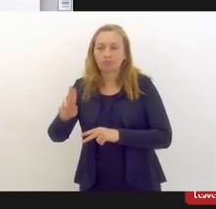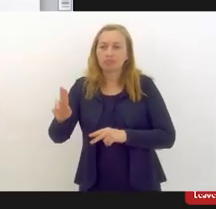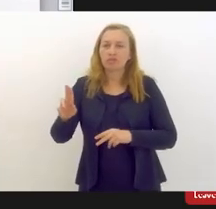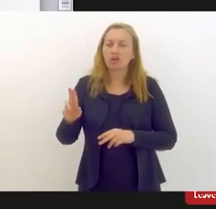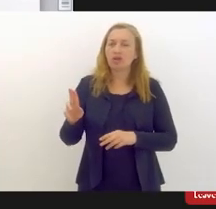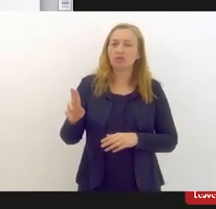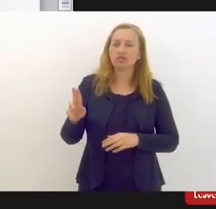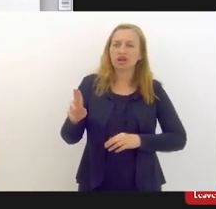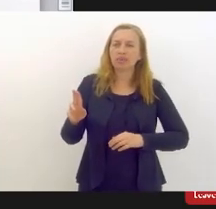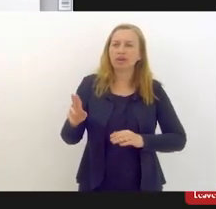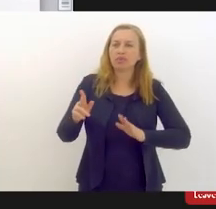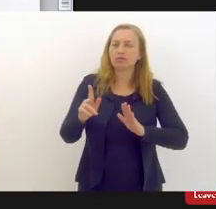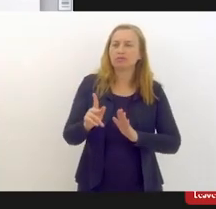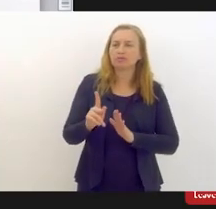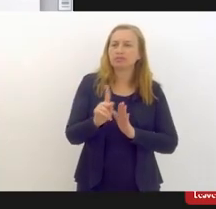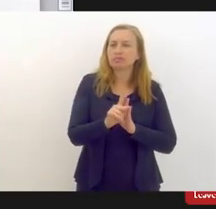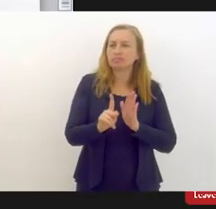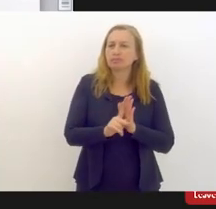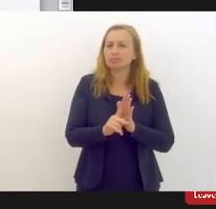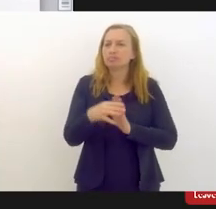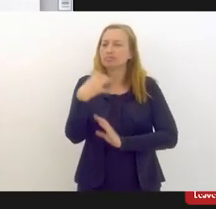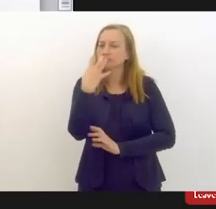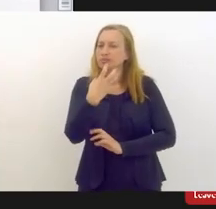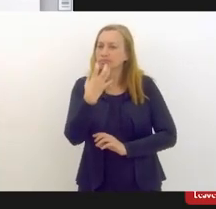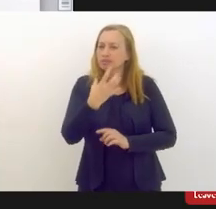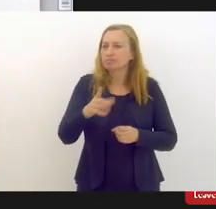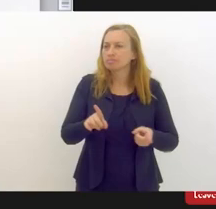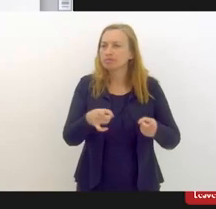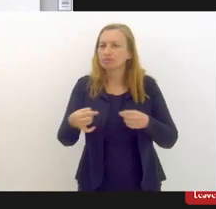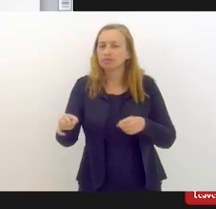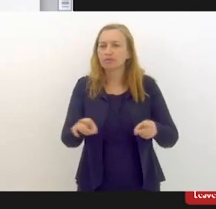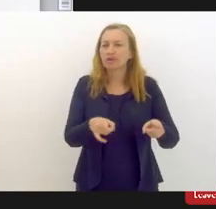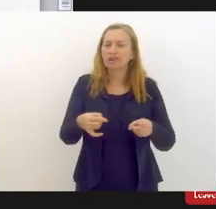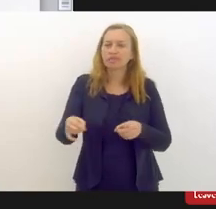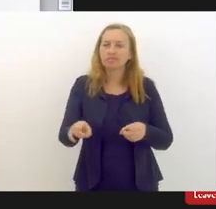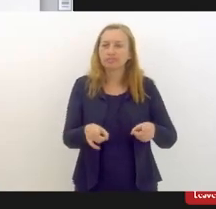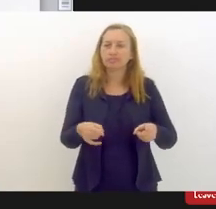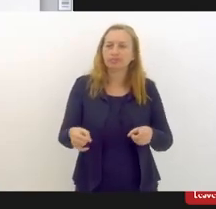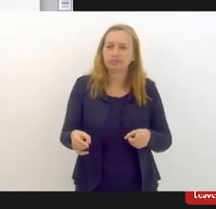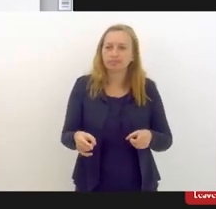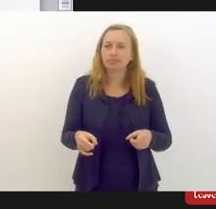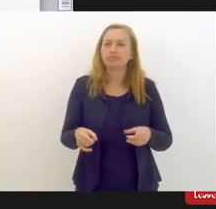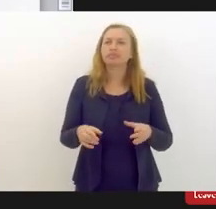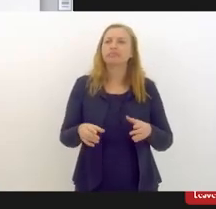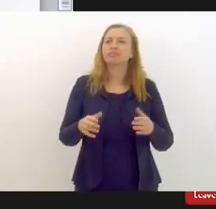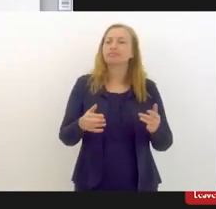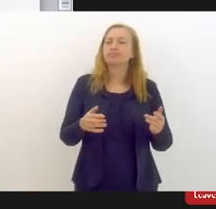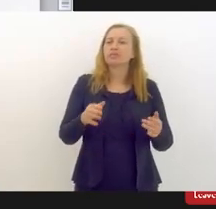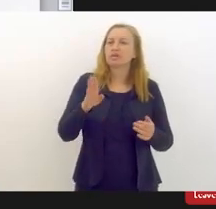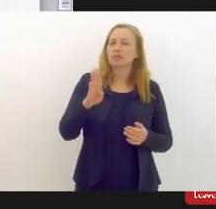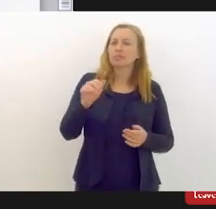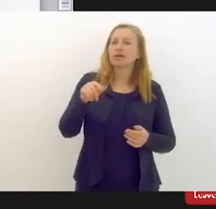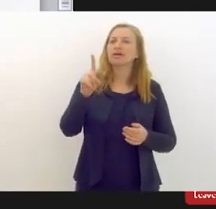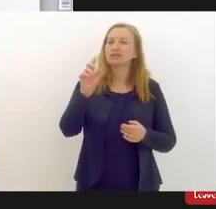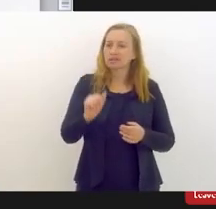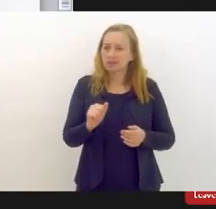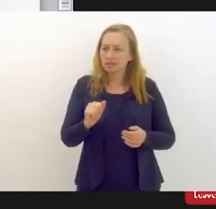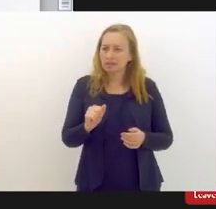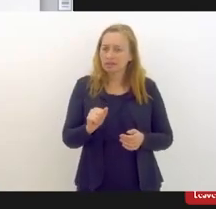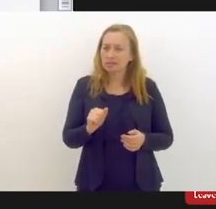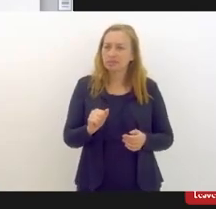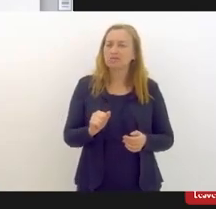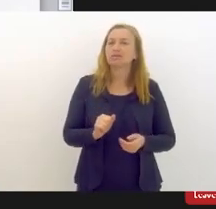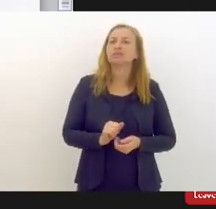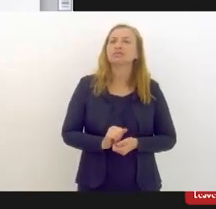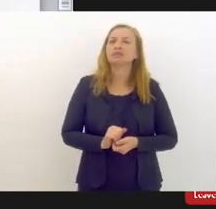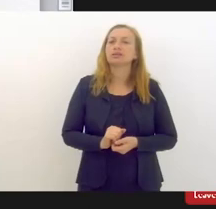oportuniza oficinas de educação musical, com ênfase na prática instrumental e na composição de bandas, bandas e fanfarras,